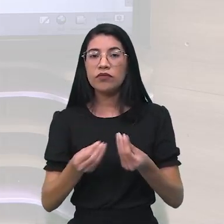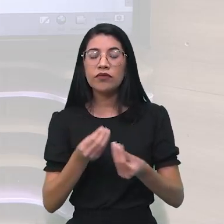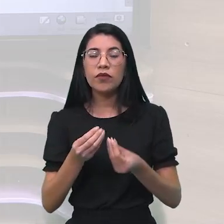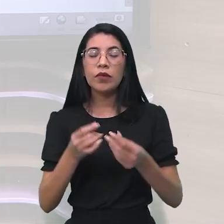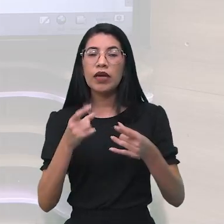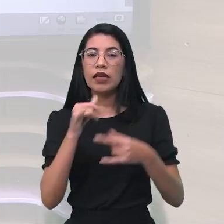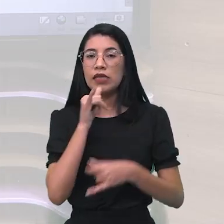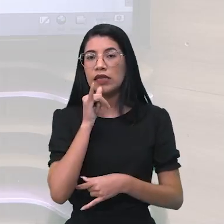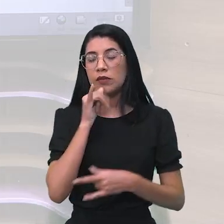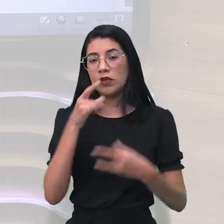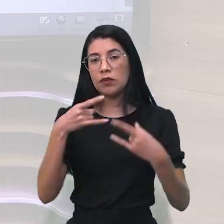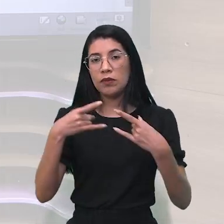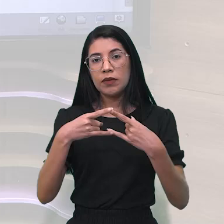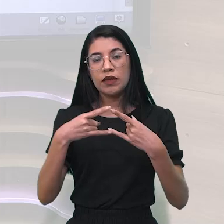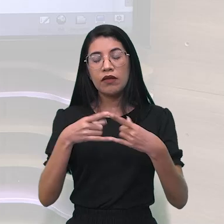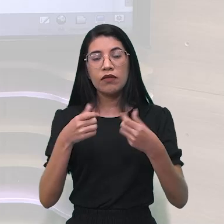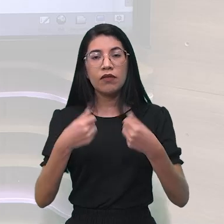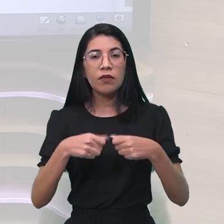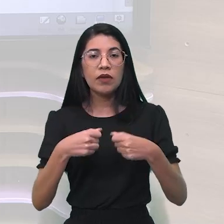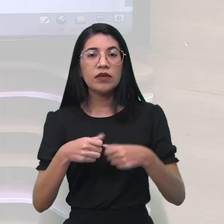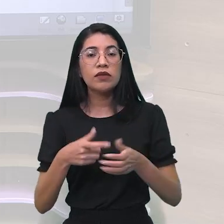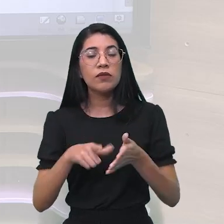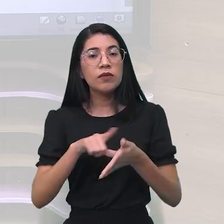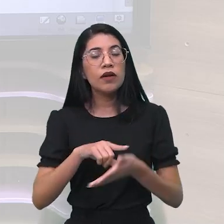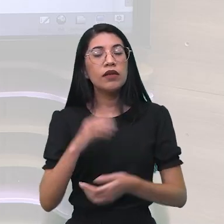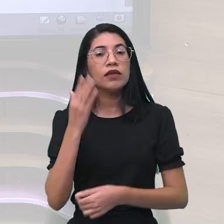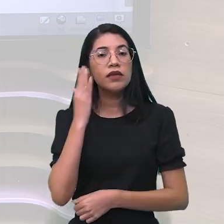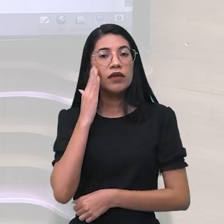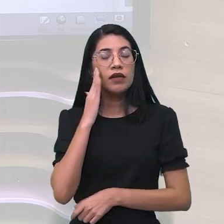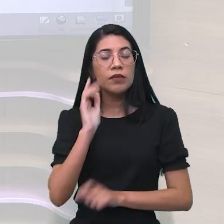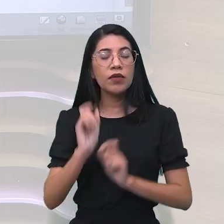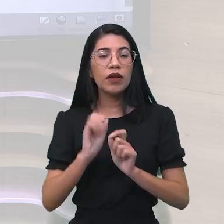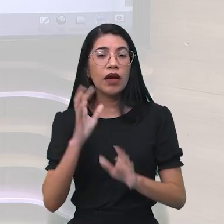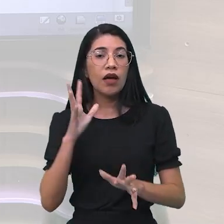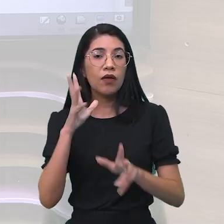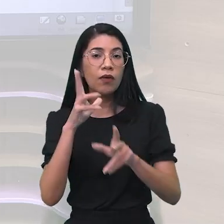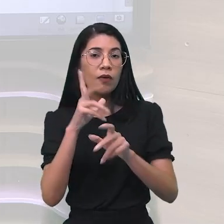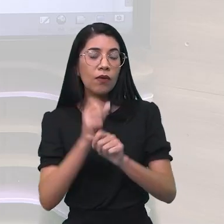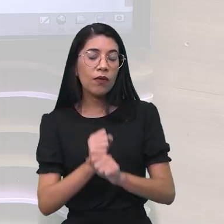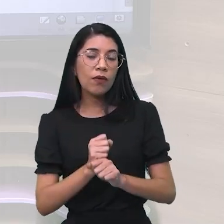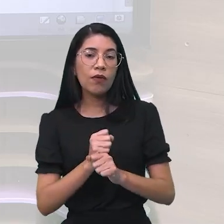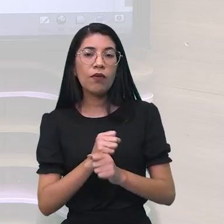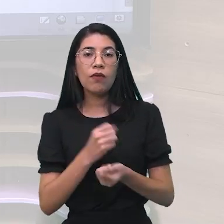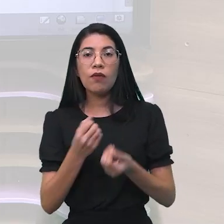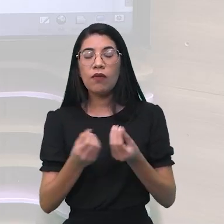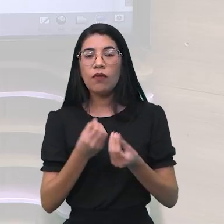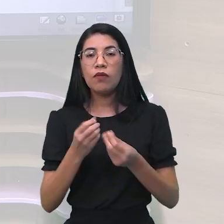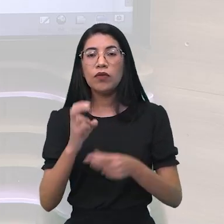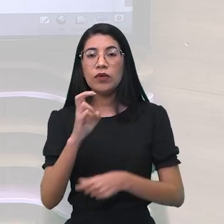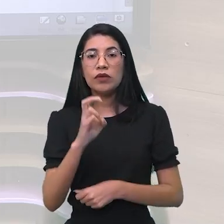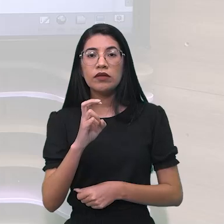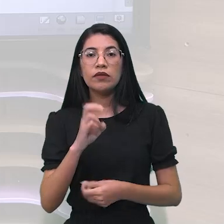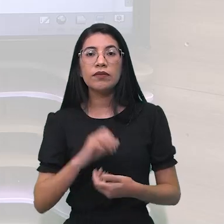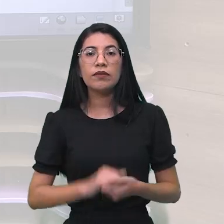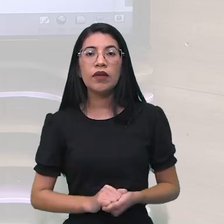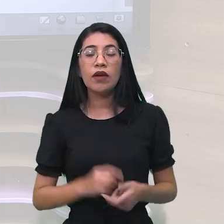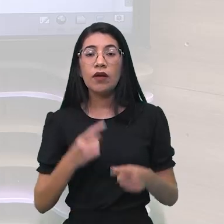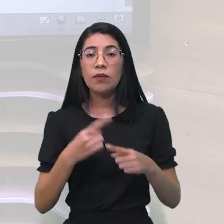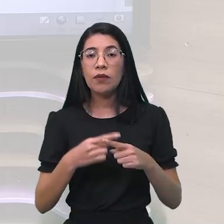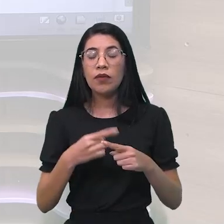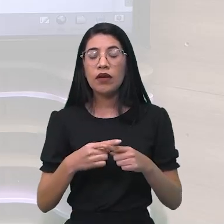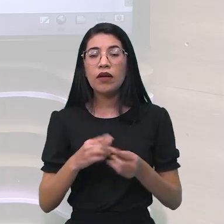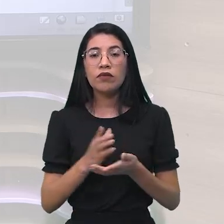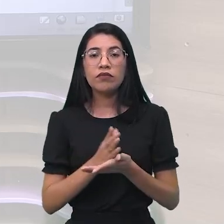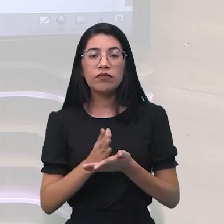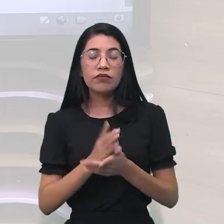um pentágono, eu preciso saber quanto que dá o somatório de todos os 5. Porque muitas vezes